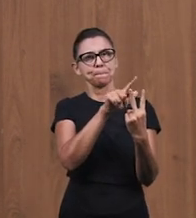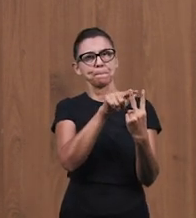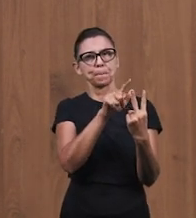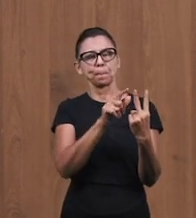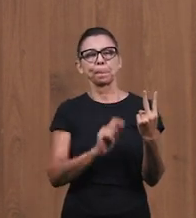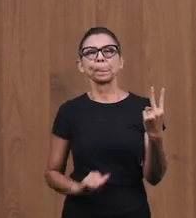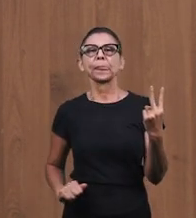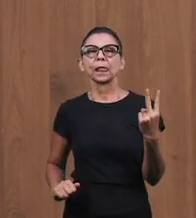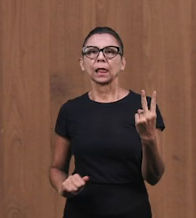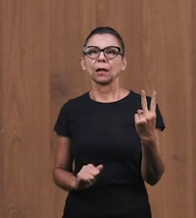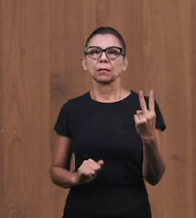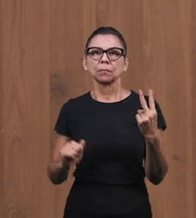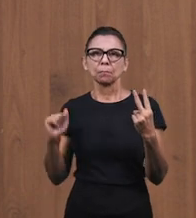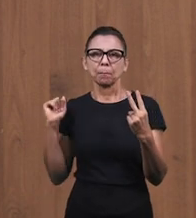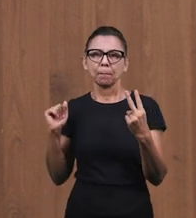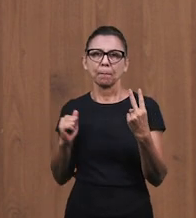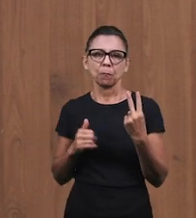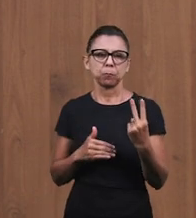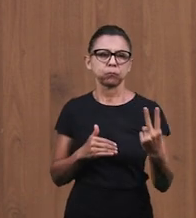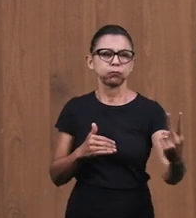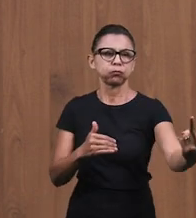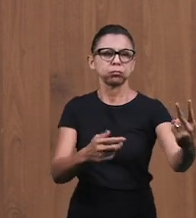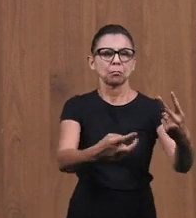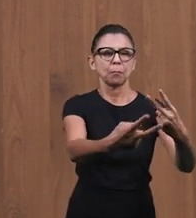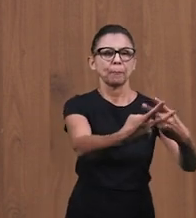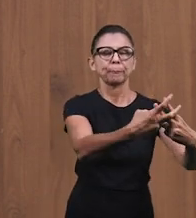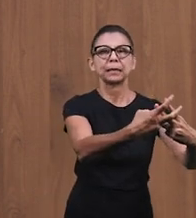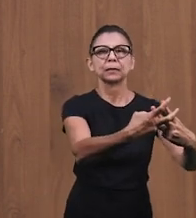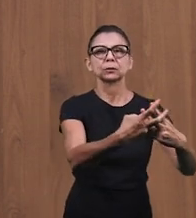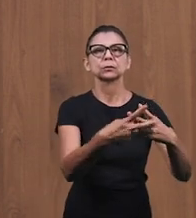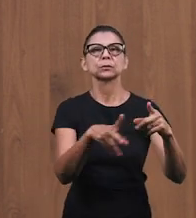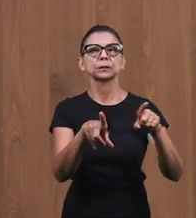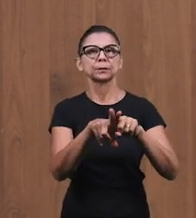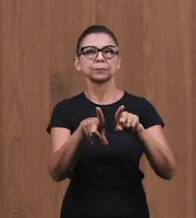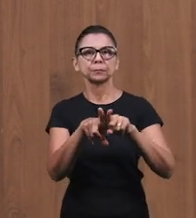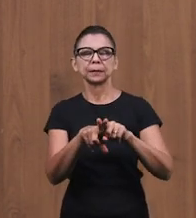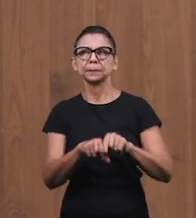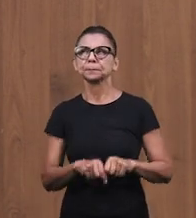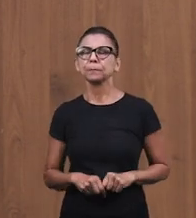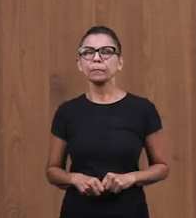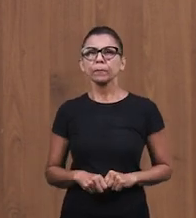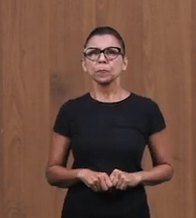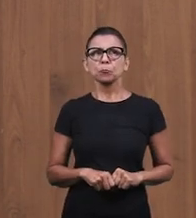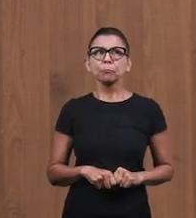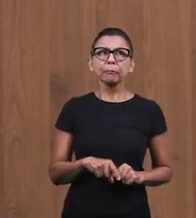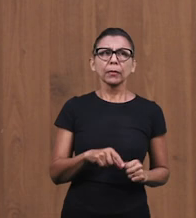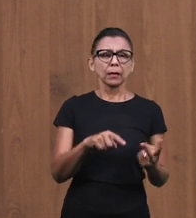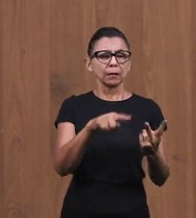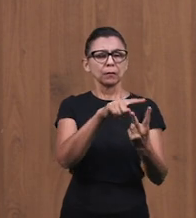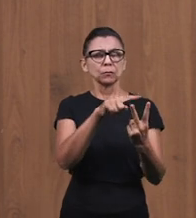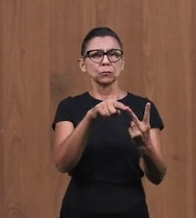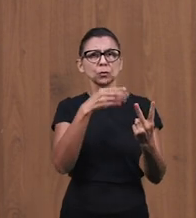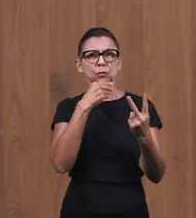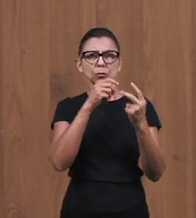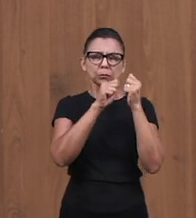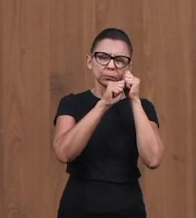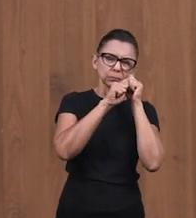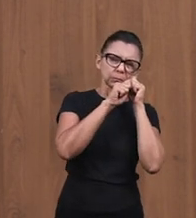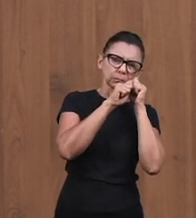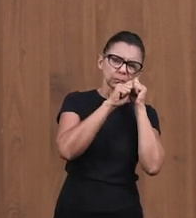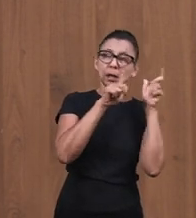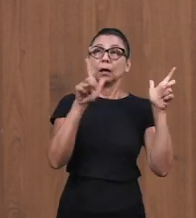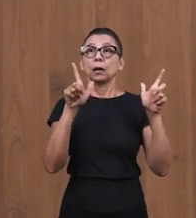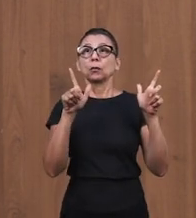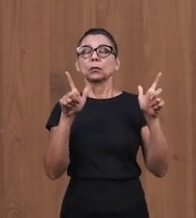levados para a mesma prisão. E uma noite os dois tiveram sonhos, acordaram muito preocupados. José percebeu,